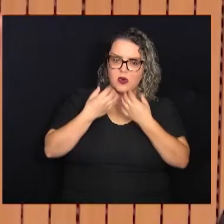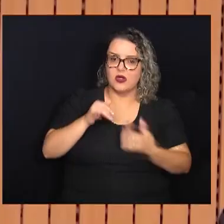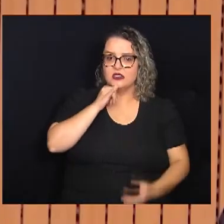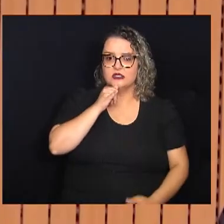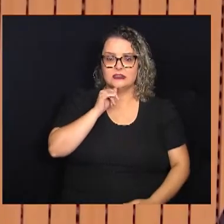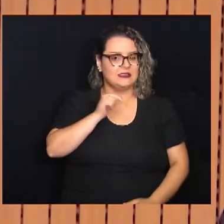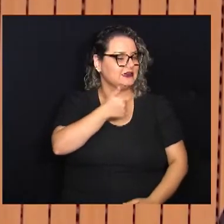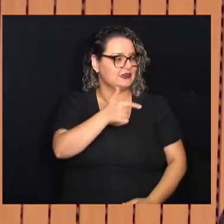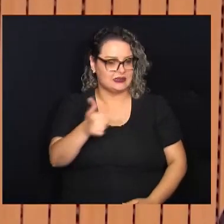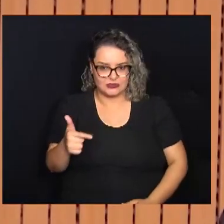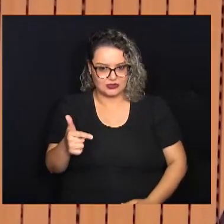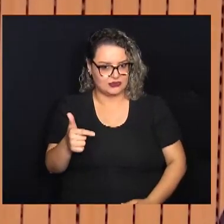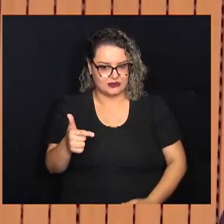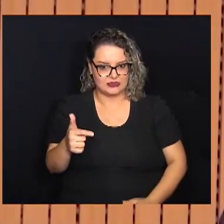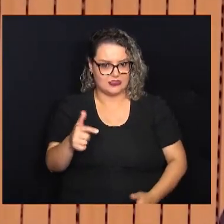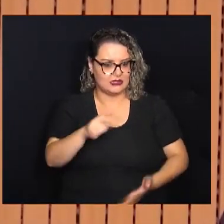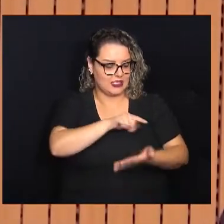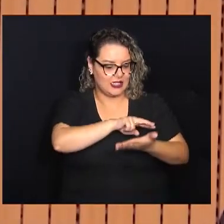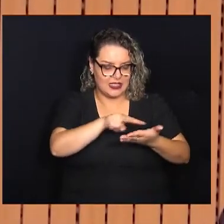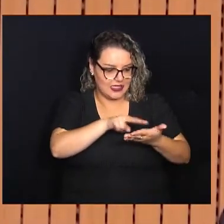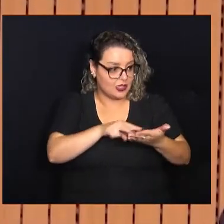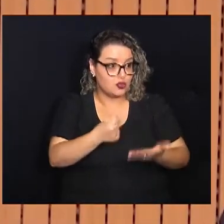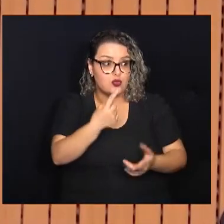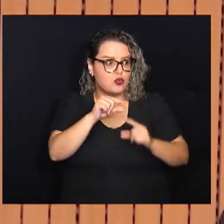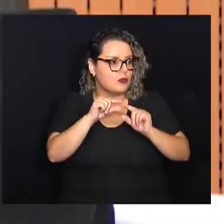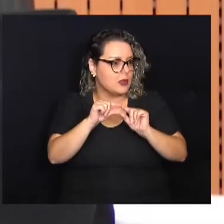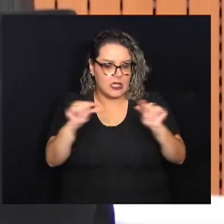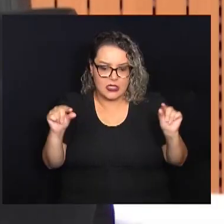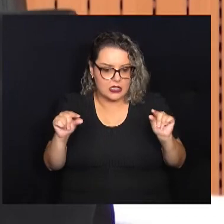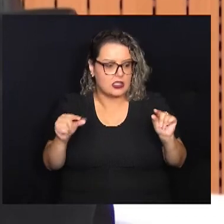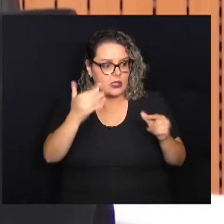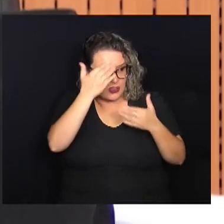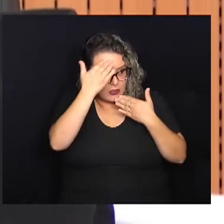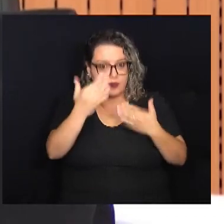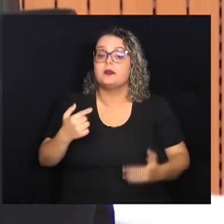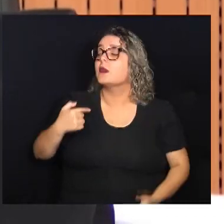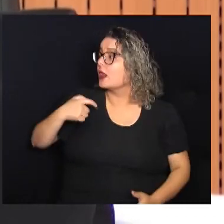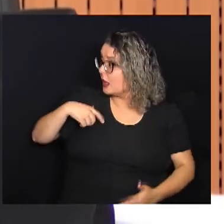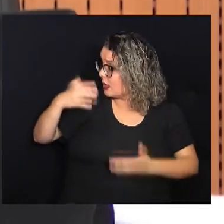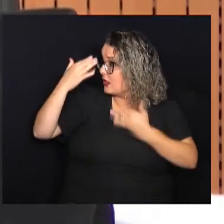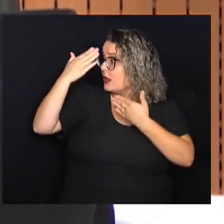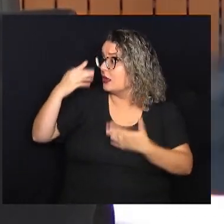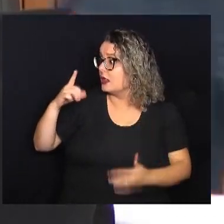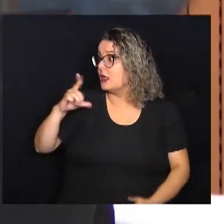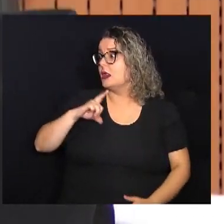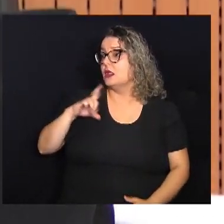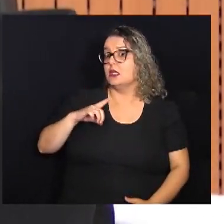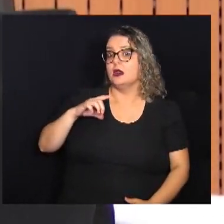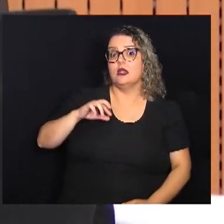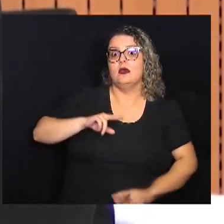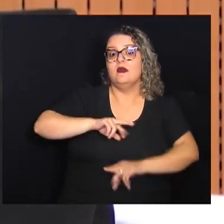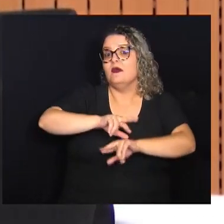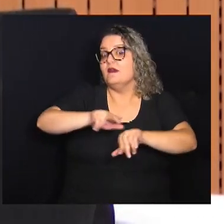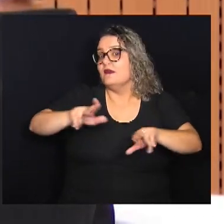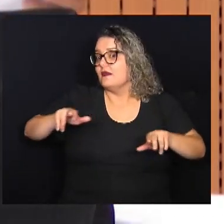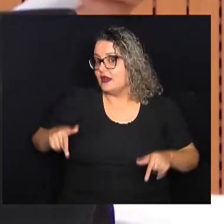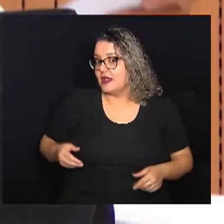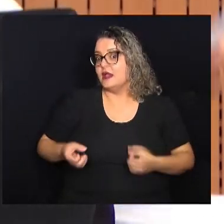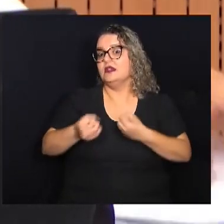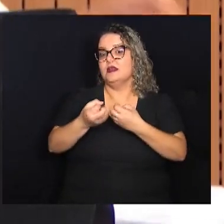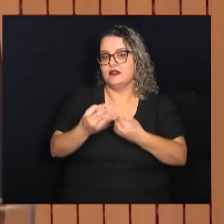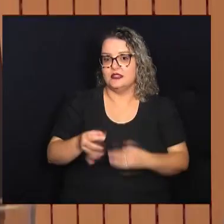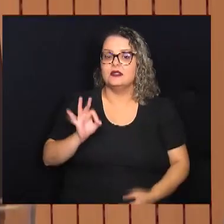impingido à própria natureza. Então, a gente está no tempo das emergências climáticas. A